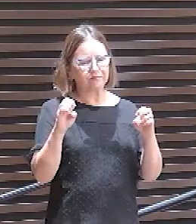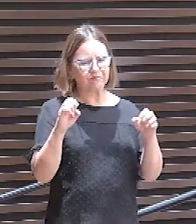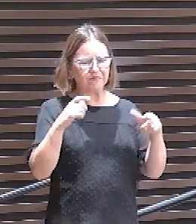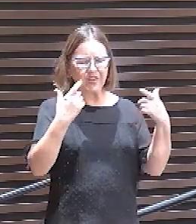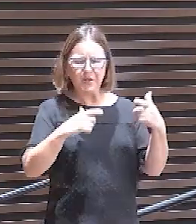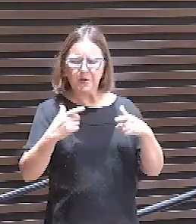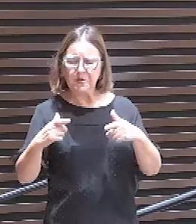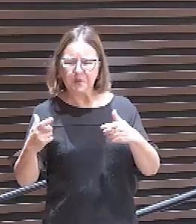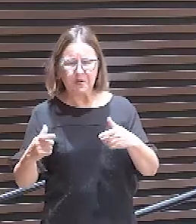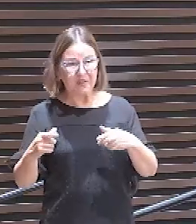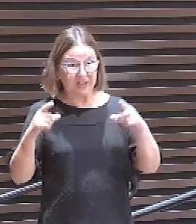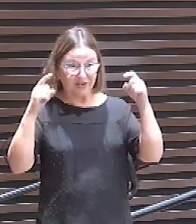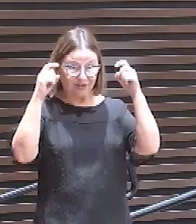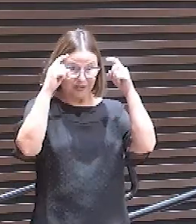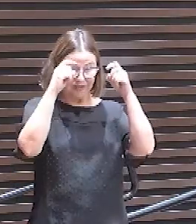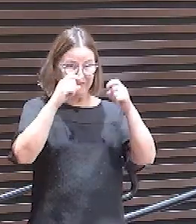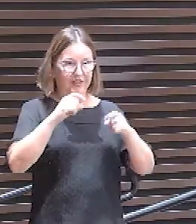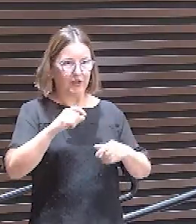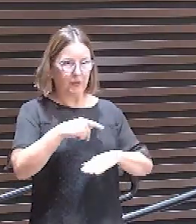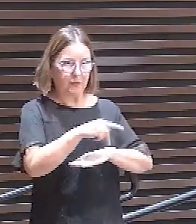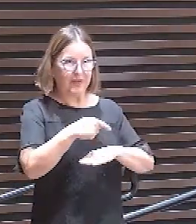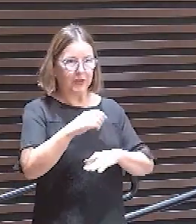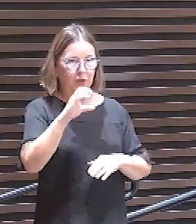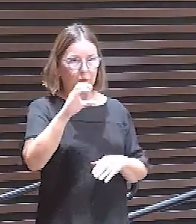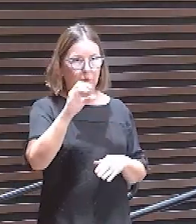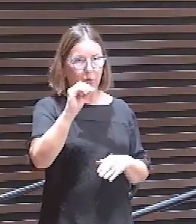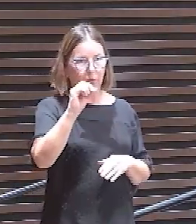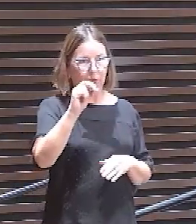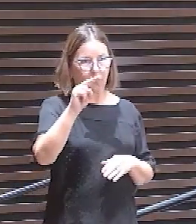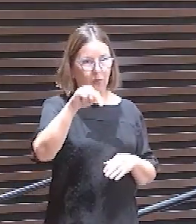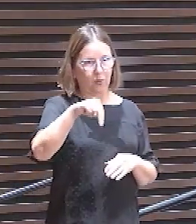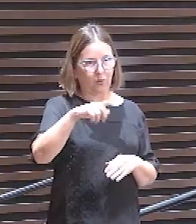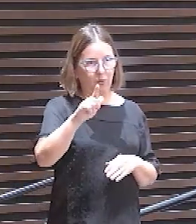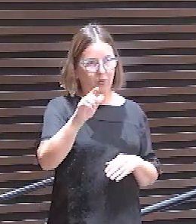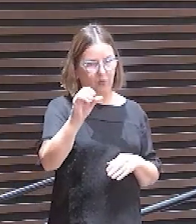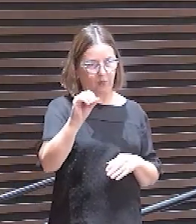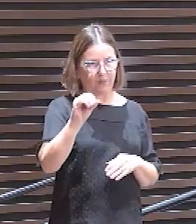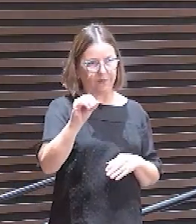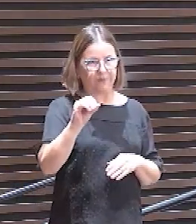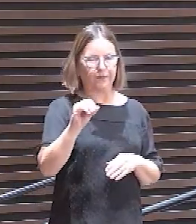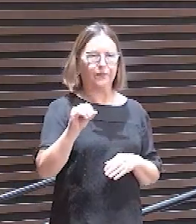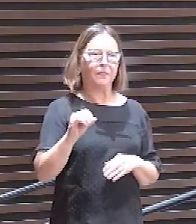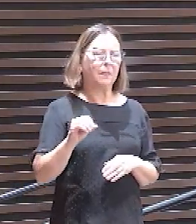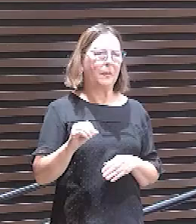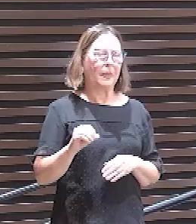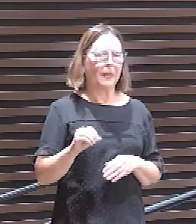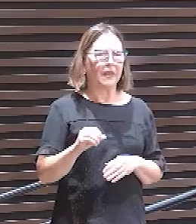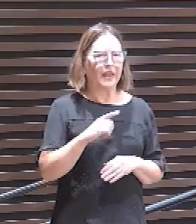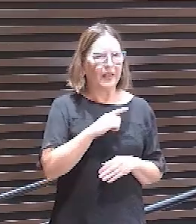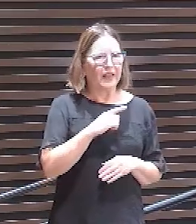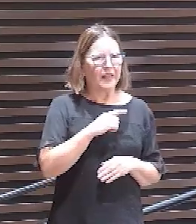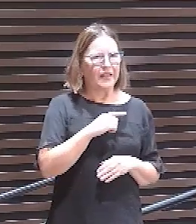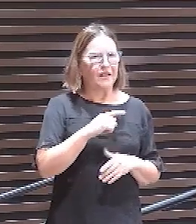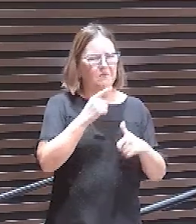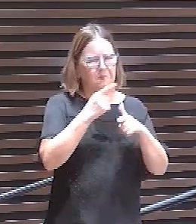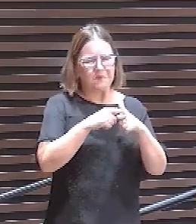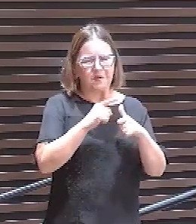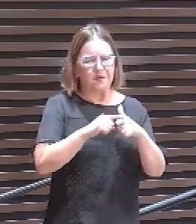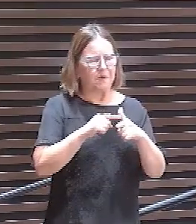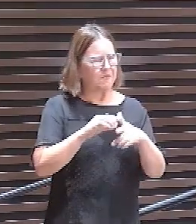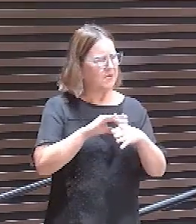remotas do Congo. Ele enfrentou adversidades, enfermidades e críticas,